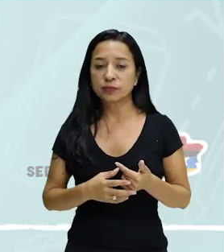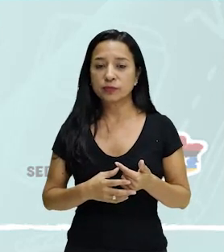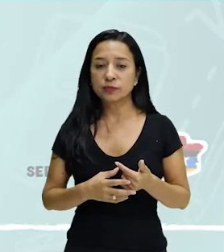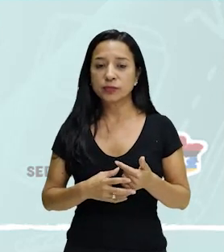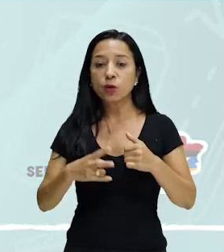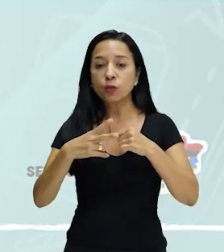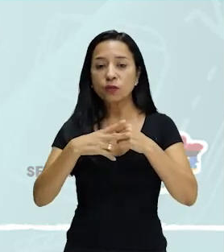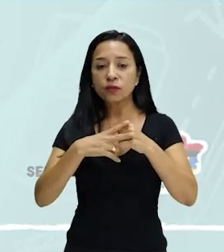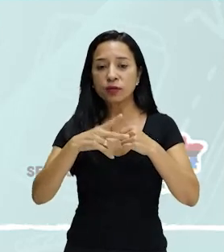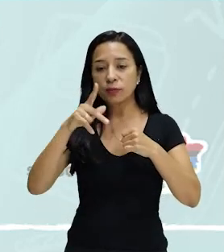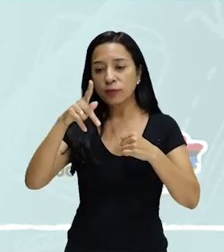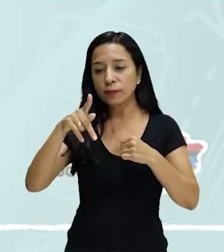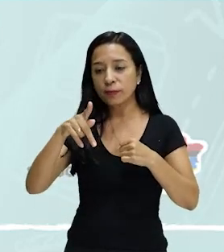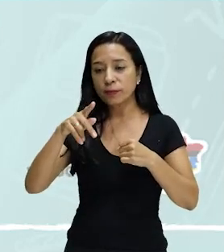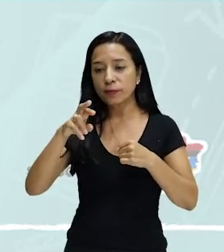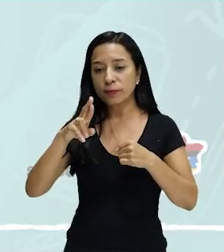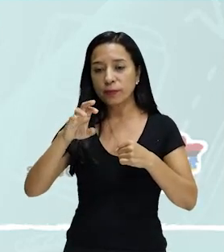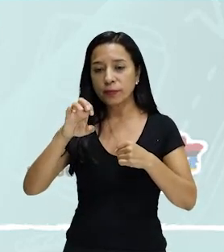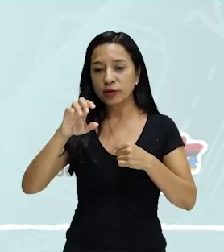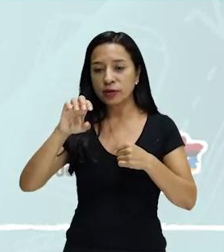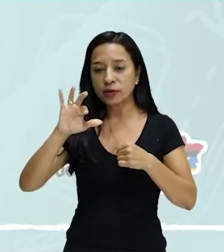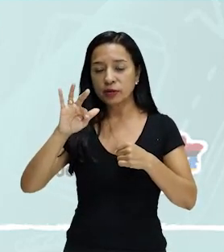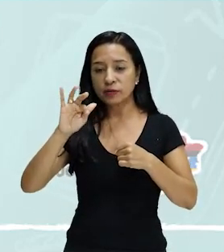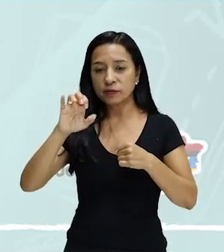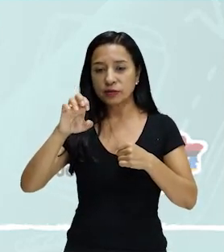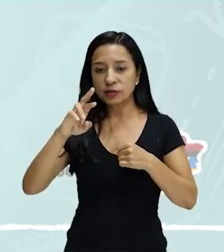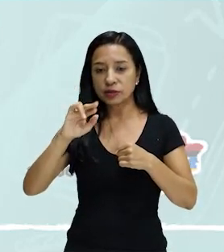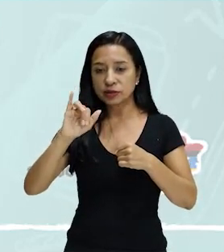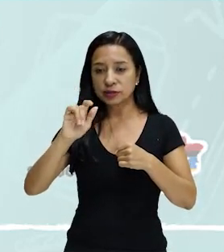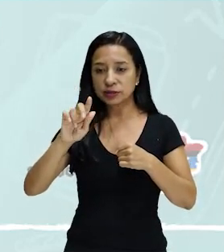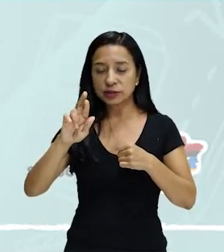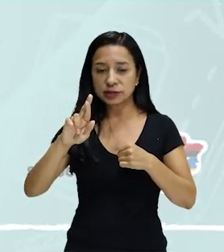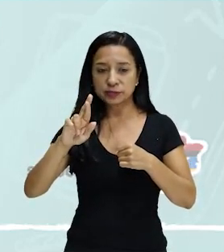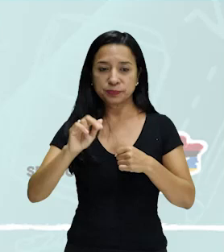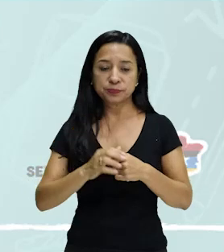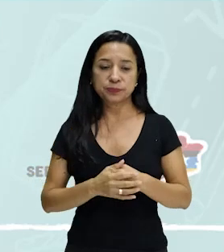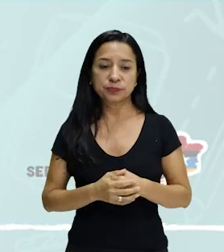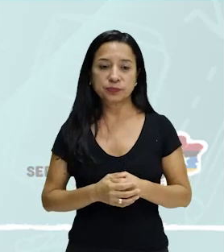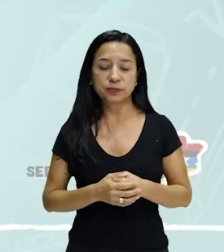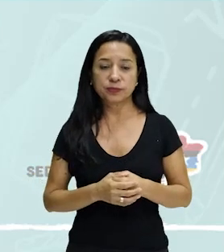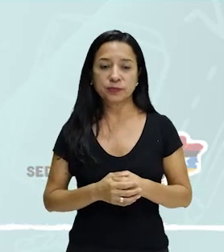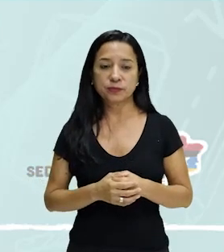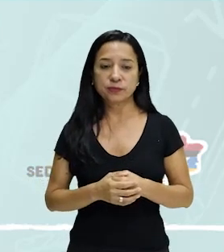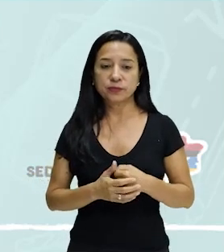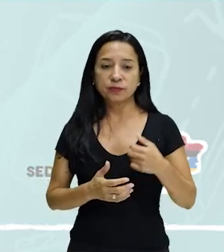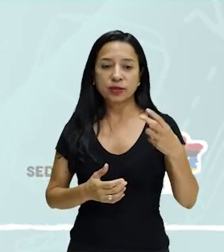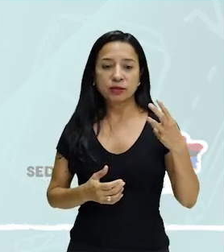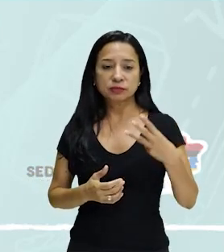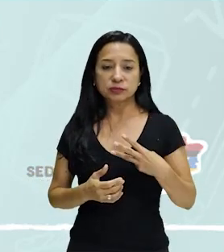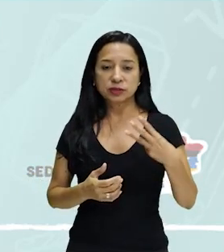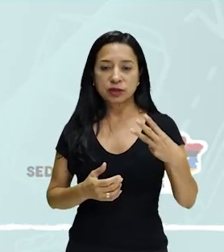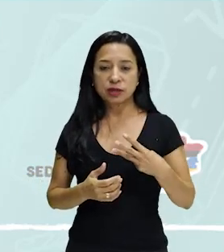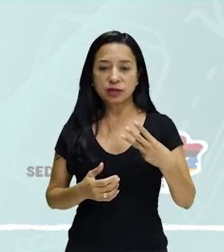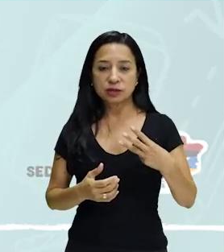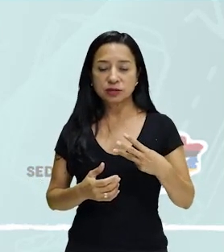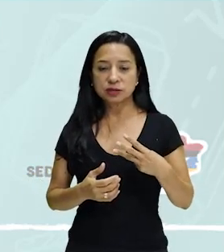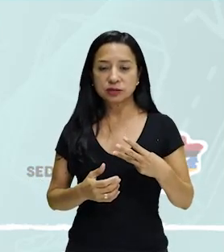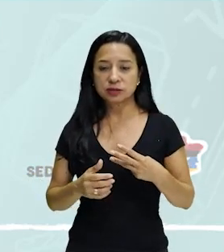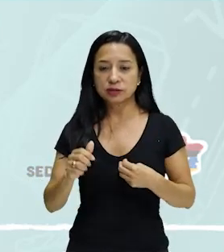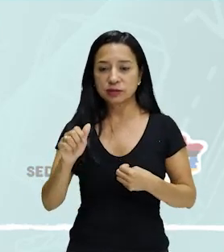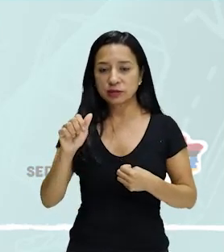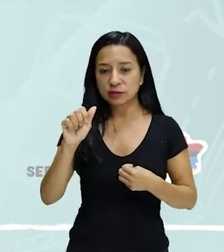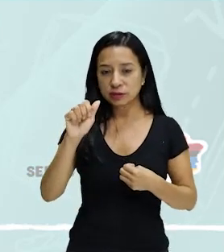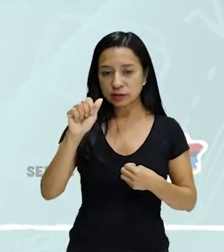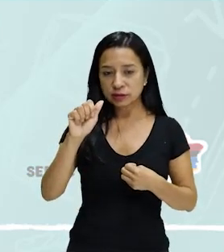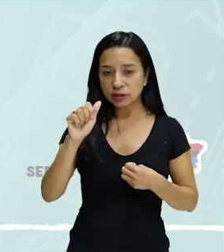preferir. 3. Desde criança, sempre aspirava, no sentido de desejar, a uma posição de